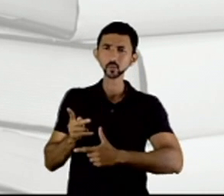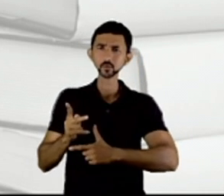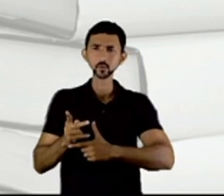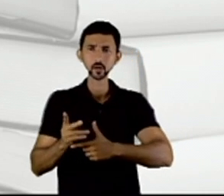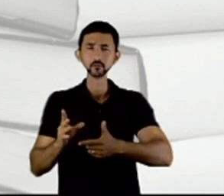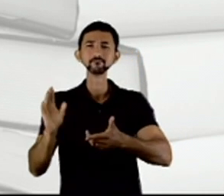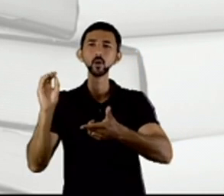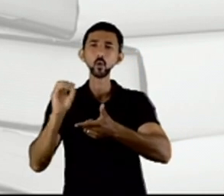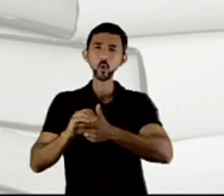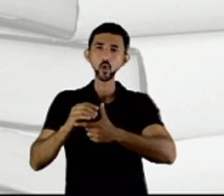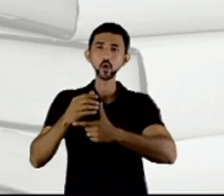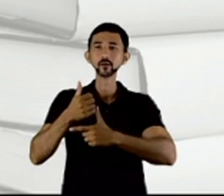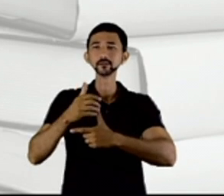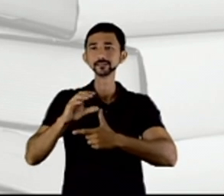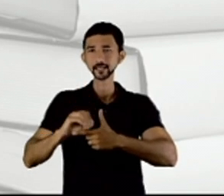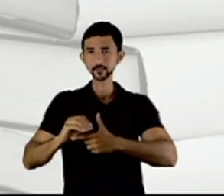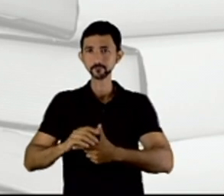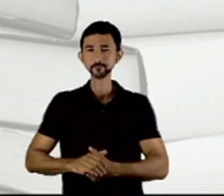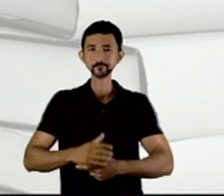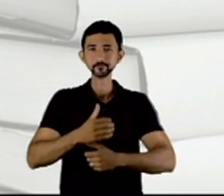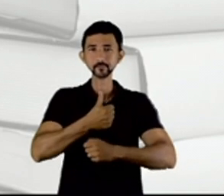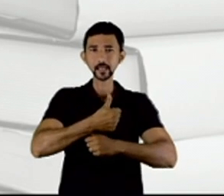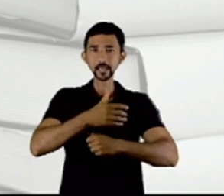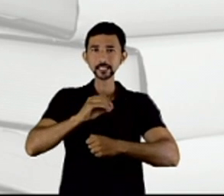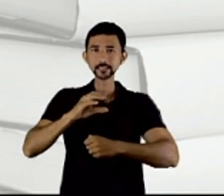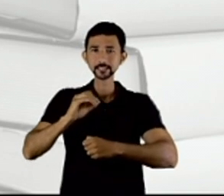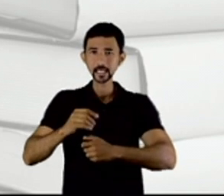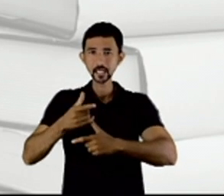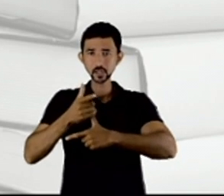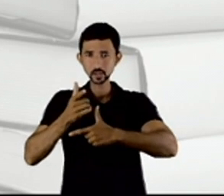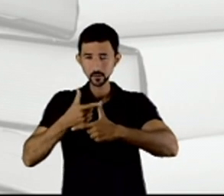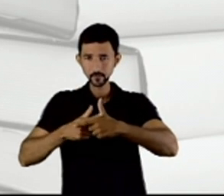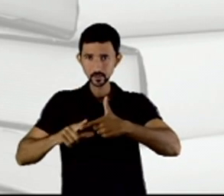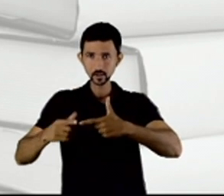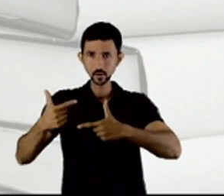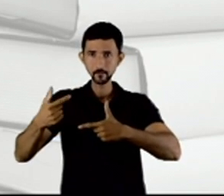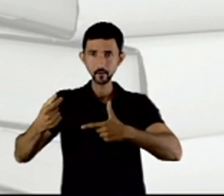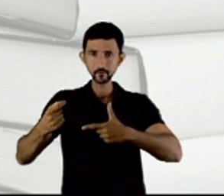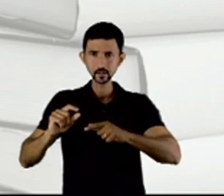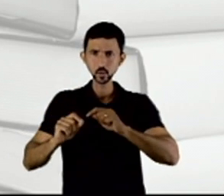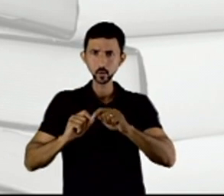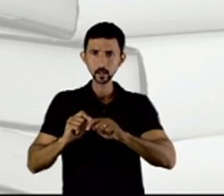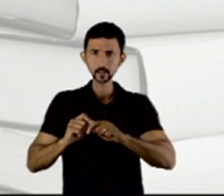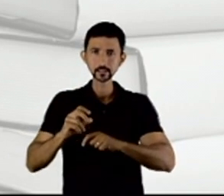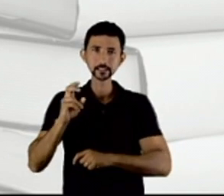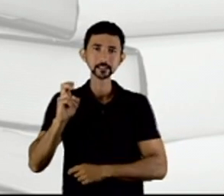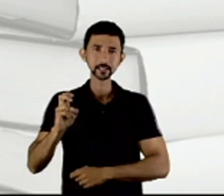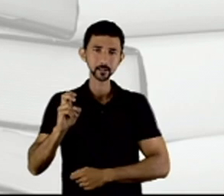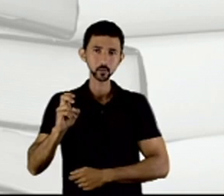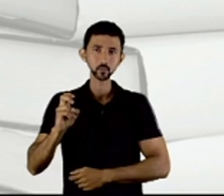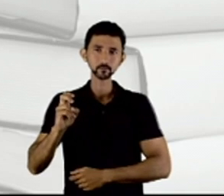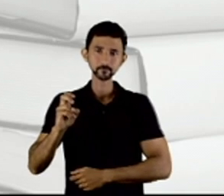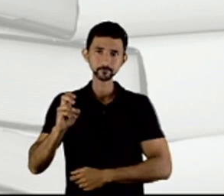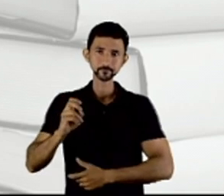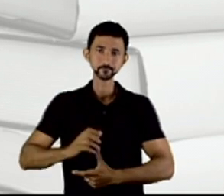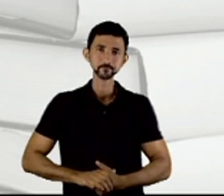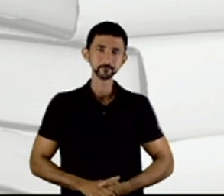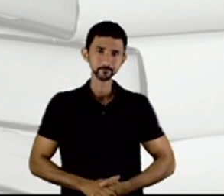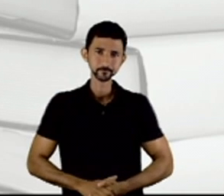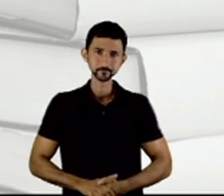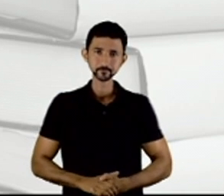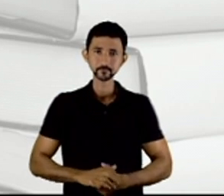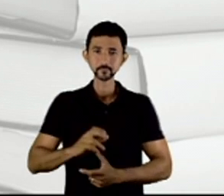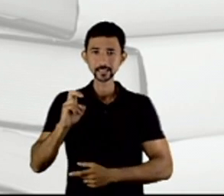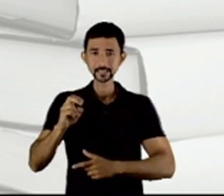acrescenta o zero. Aí 100 dividido por 20, 5. São 5 centésimos, né? 5